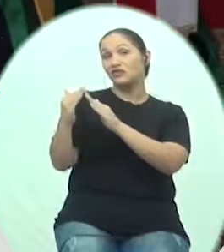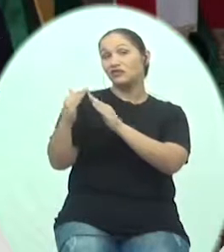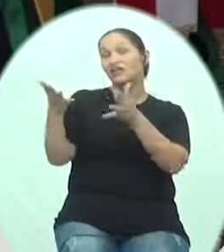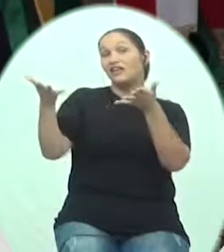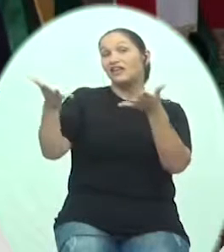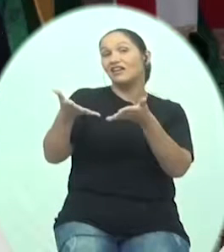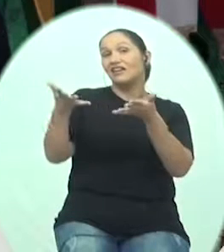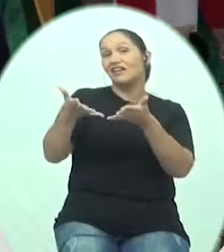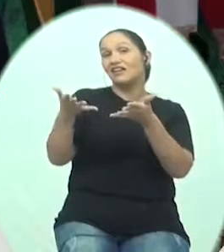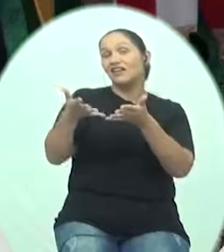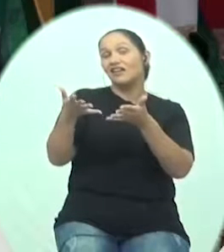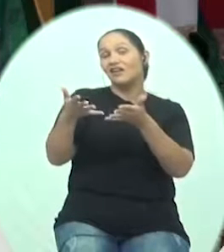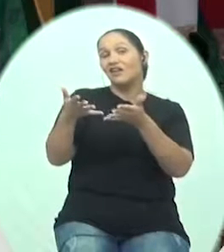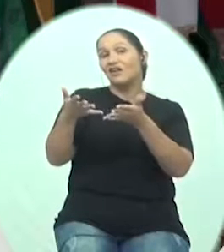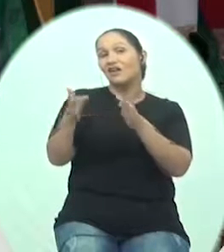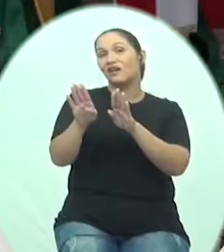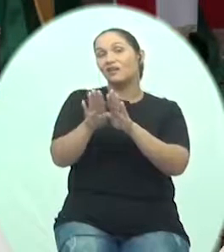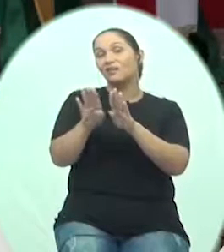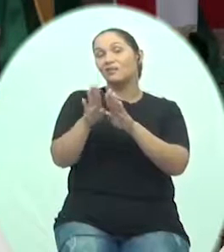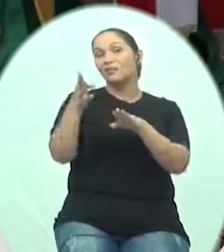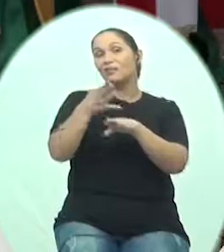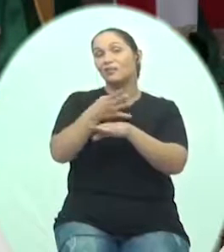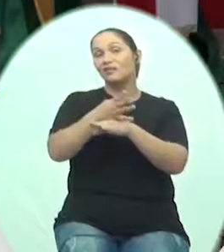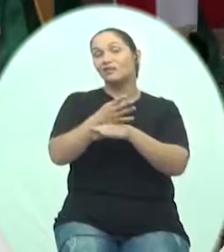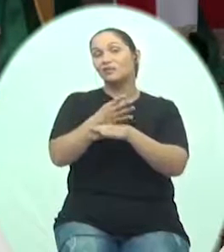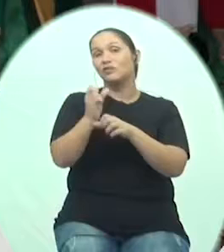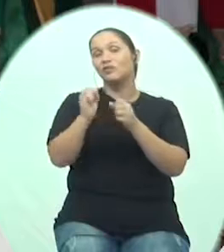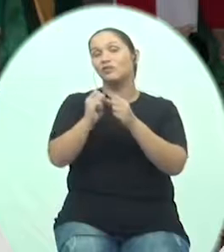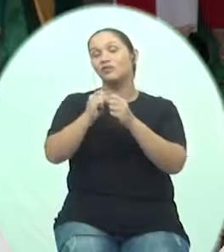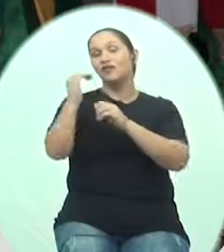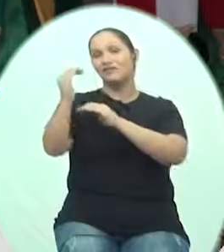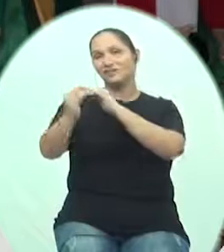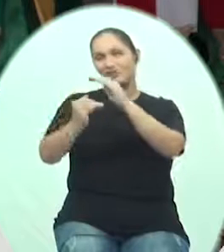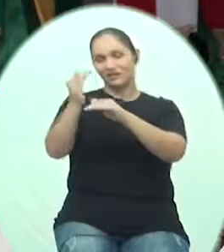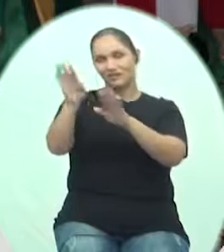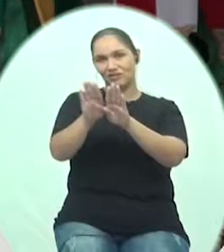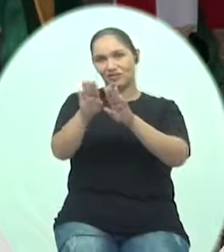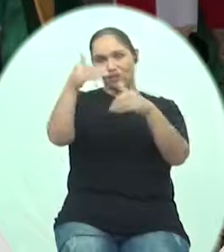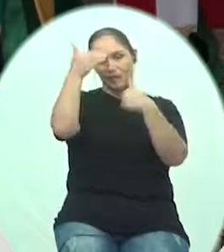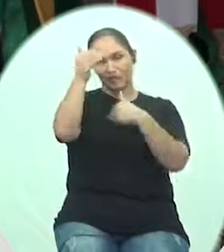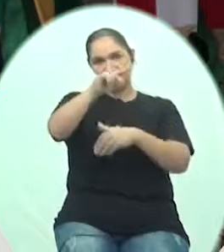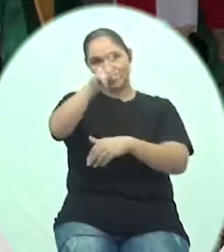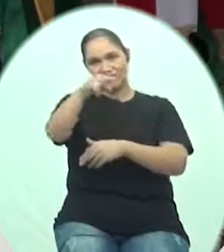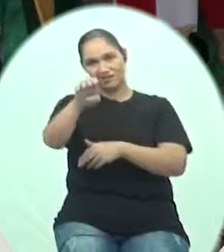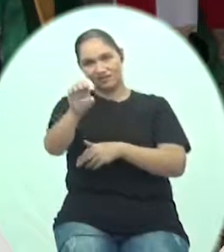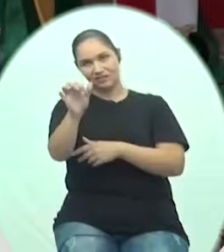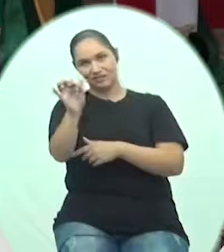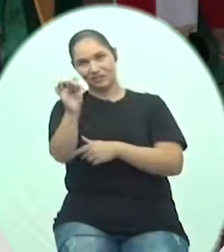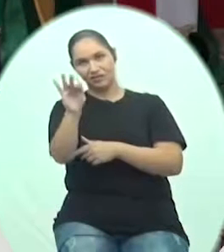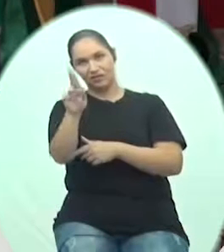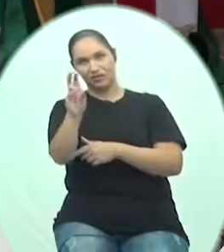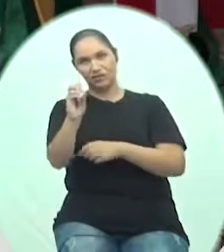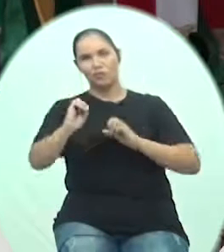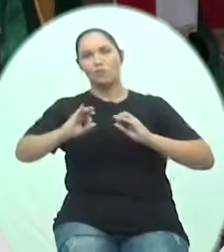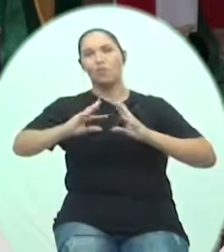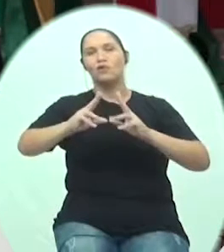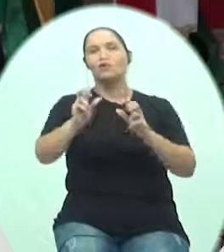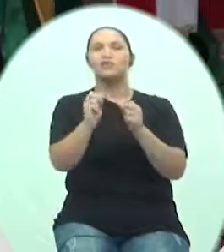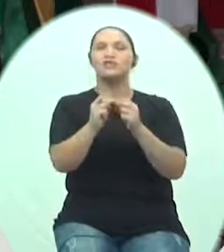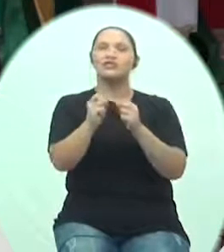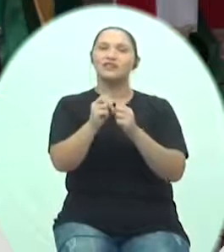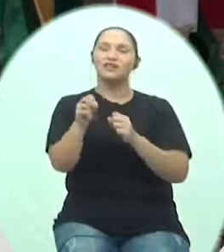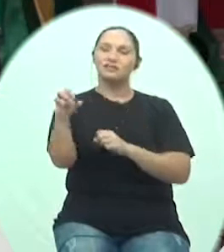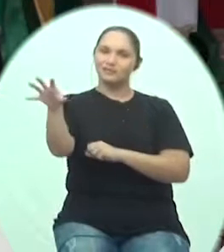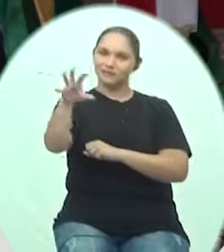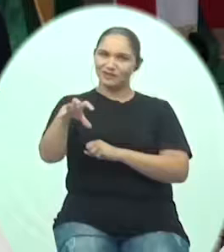gerando emprego e renda e qualidade de vida das pessoas Obrigado seu Zefiro por tudo tem feito para nossa região e